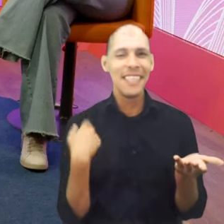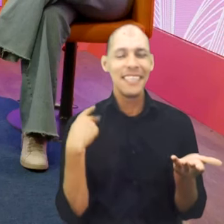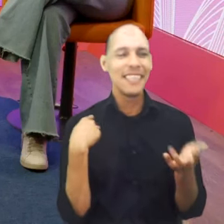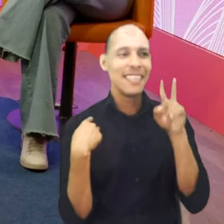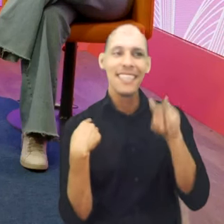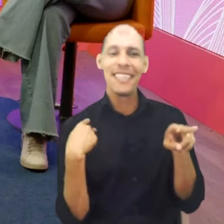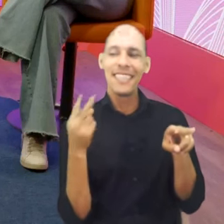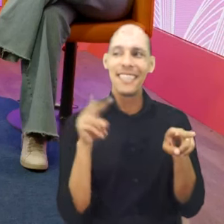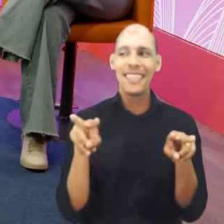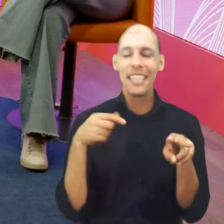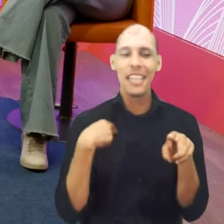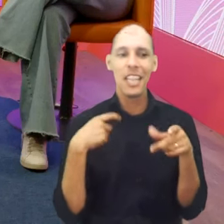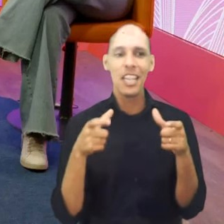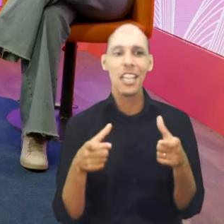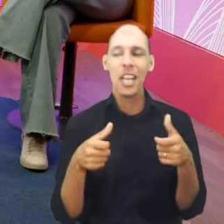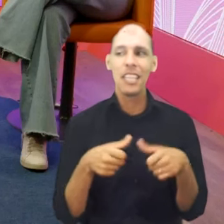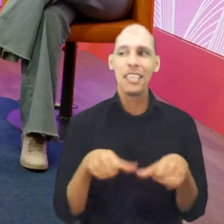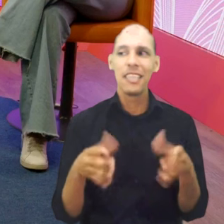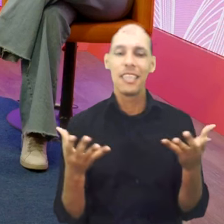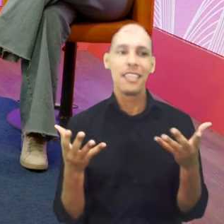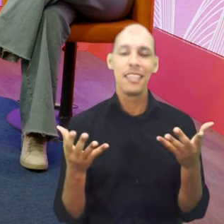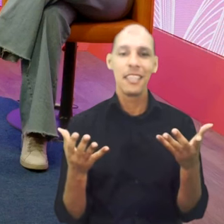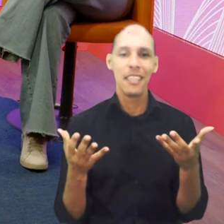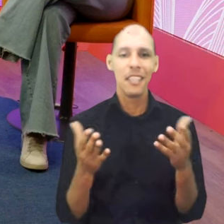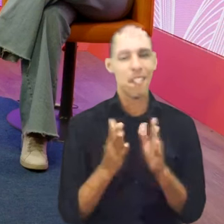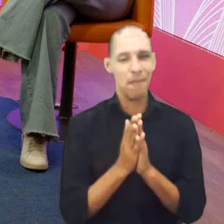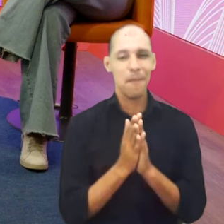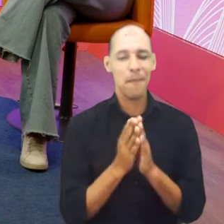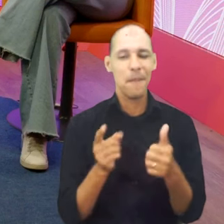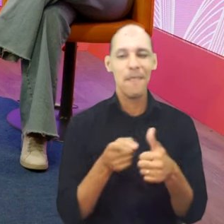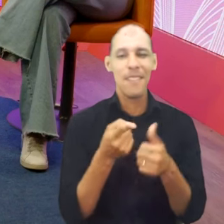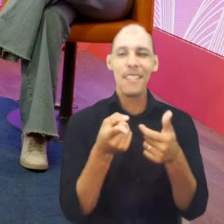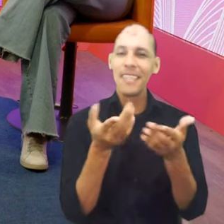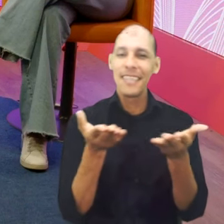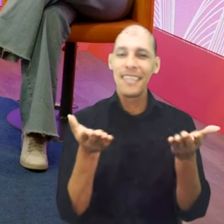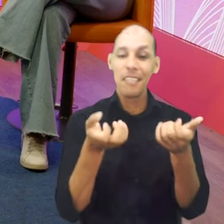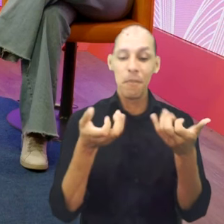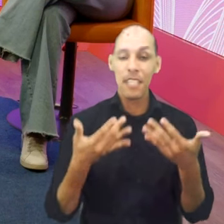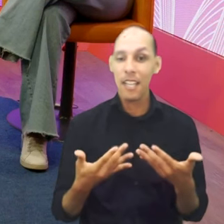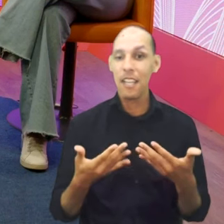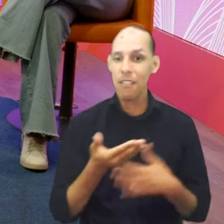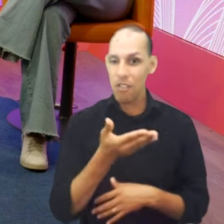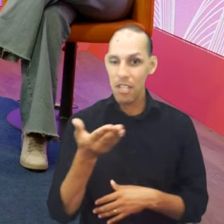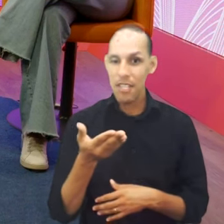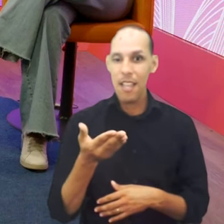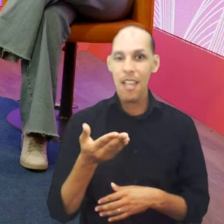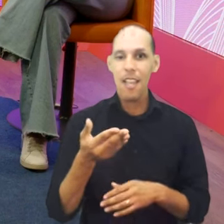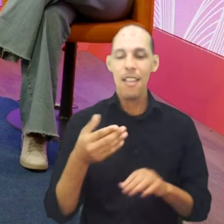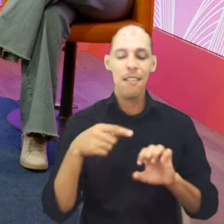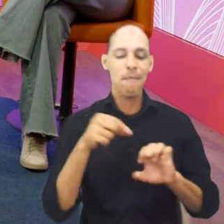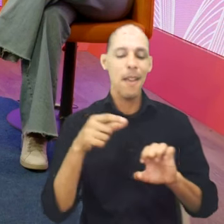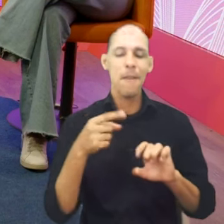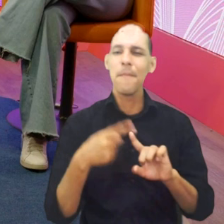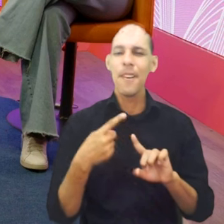O que eu olho? Onde que eu tô? Então, eu queria saber de vocês primeiro. Vocês empreenderam porque vocês já tinham uma